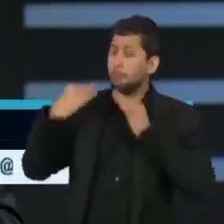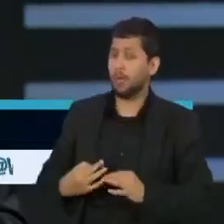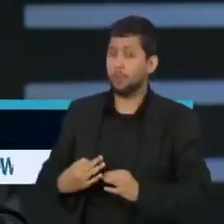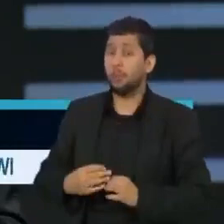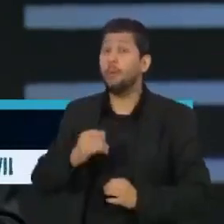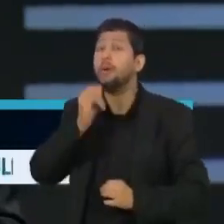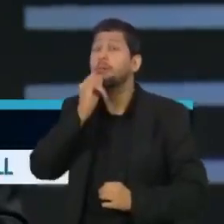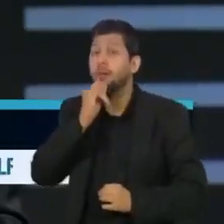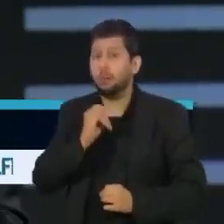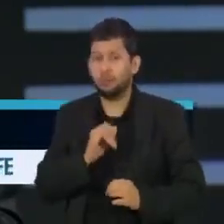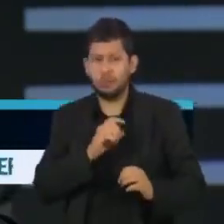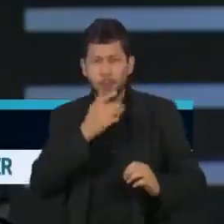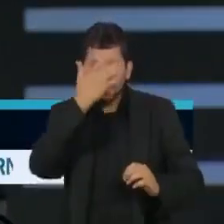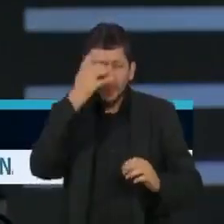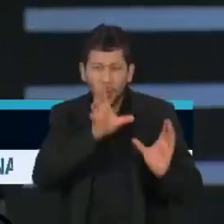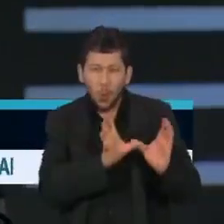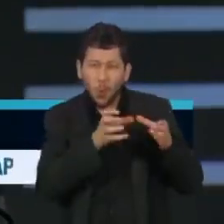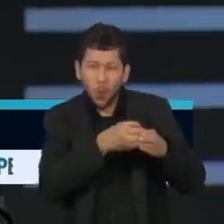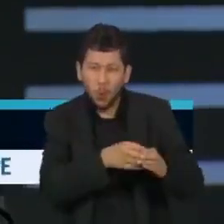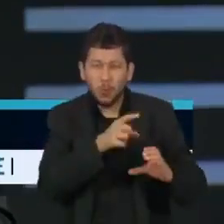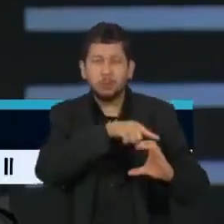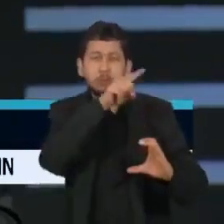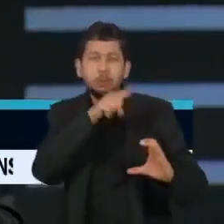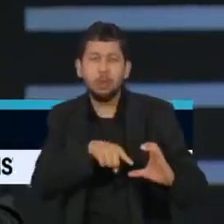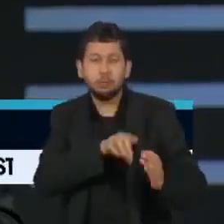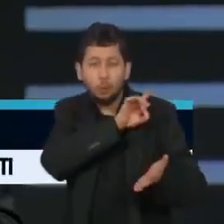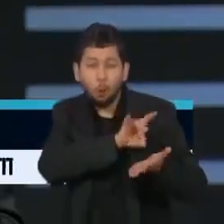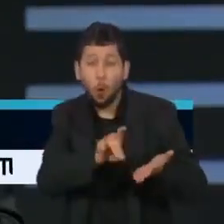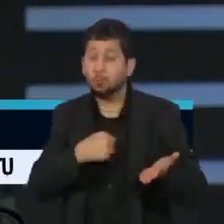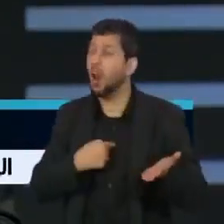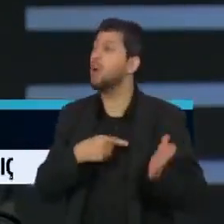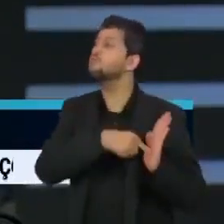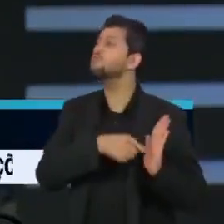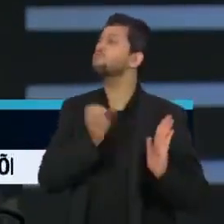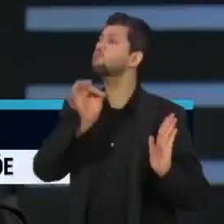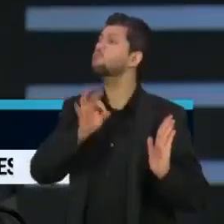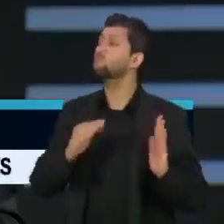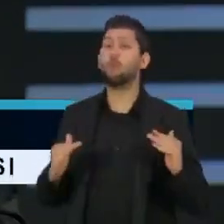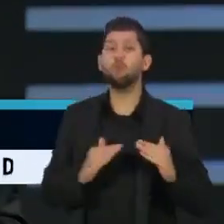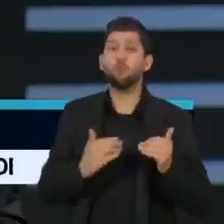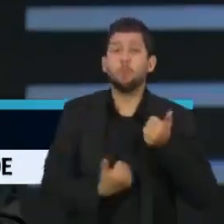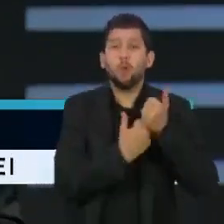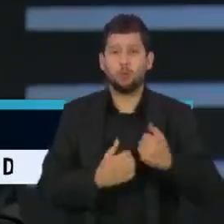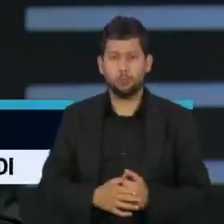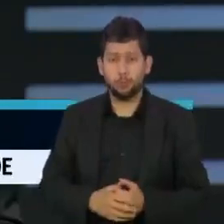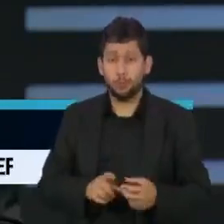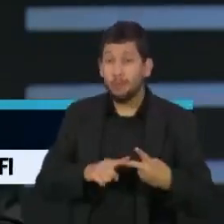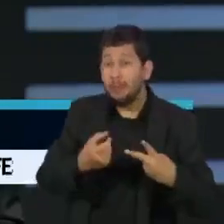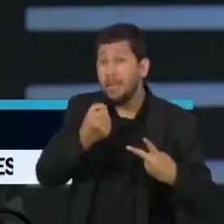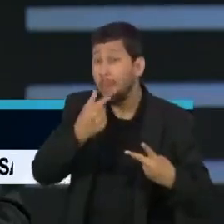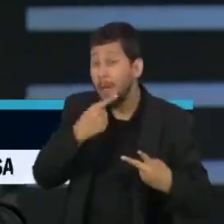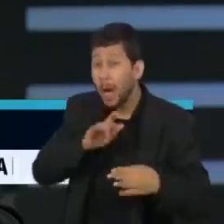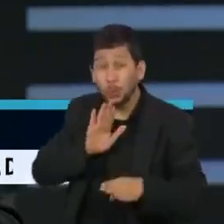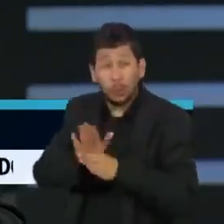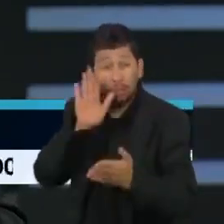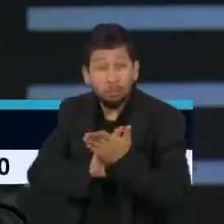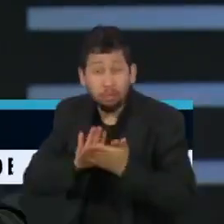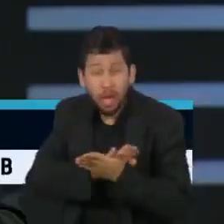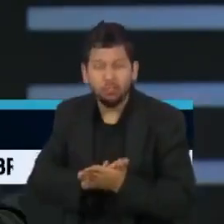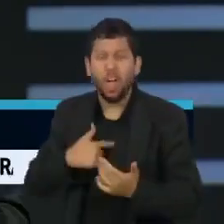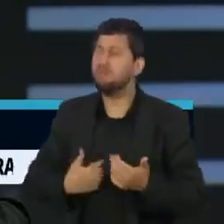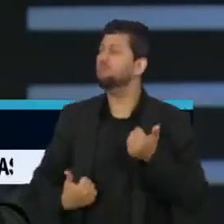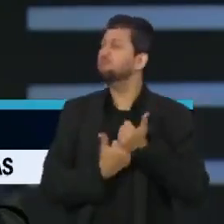cancelar negacionismo jornalista responsável não pode promover remédios sem eficácia para cobrir 19